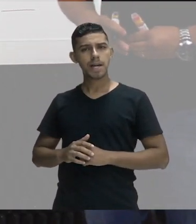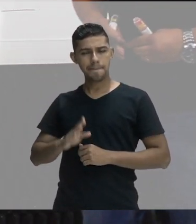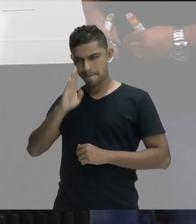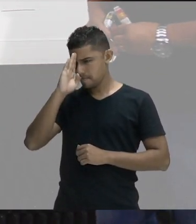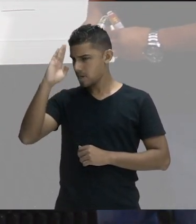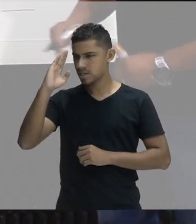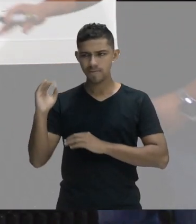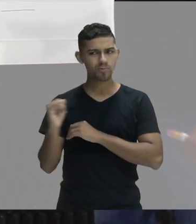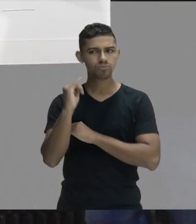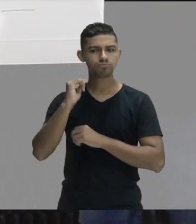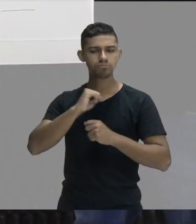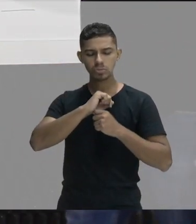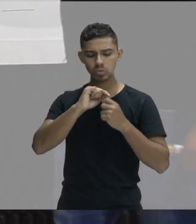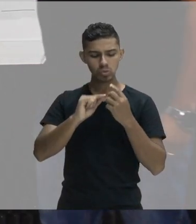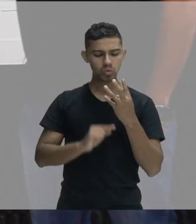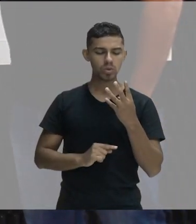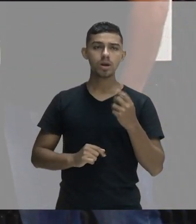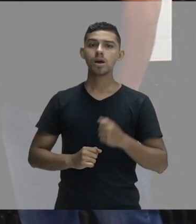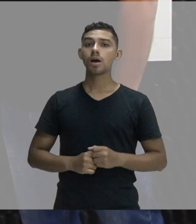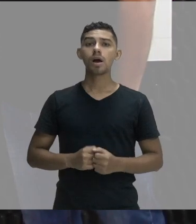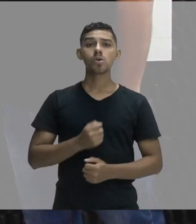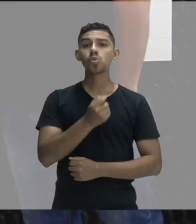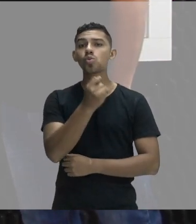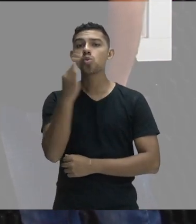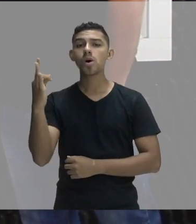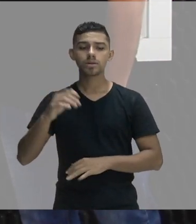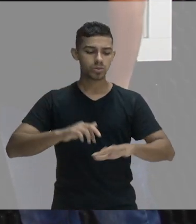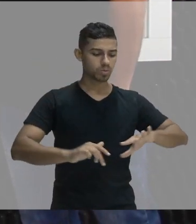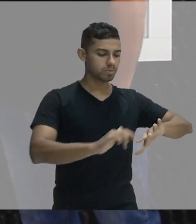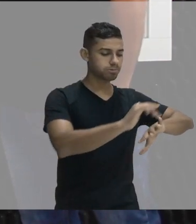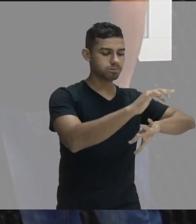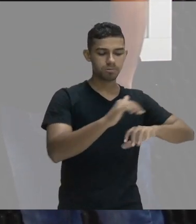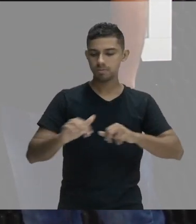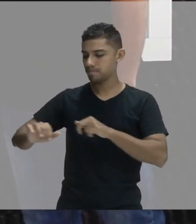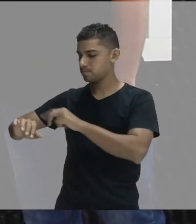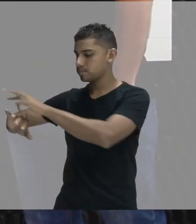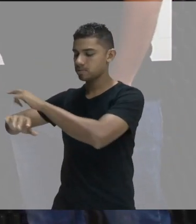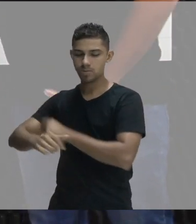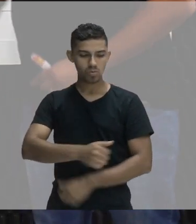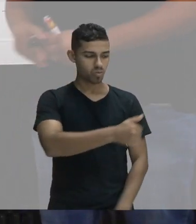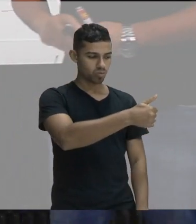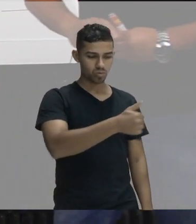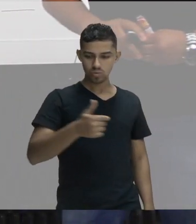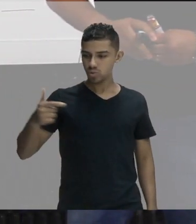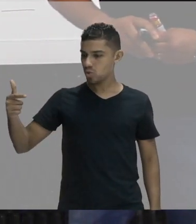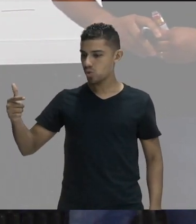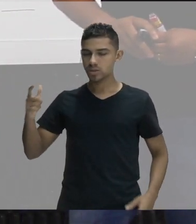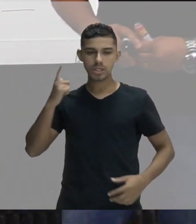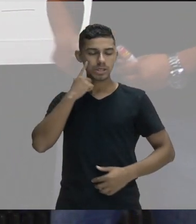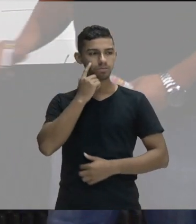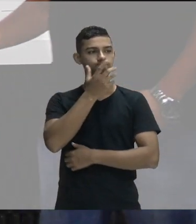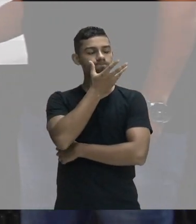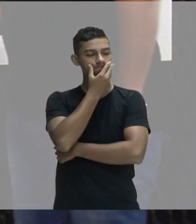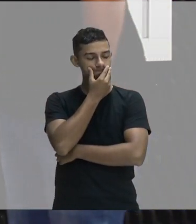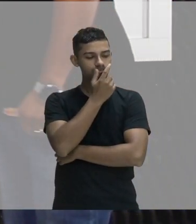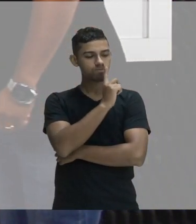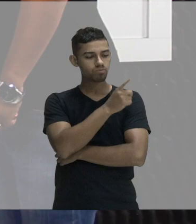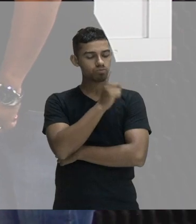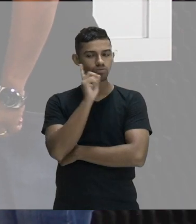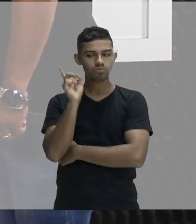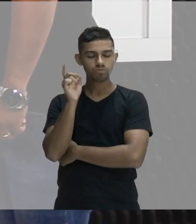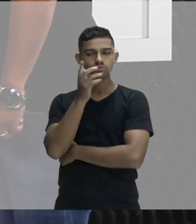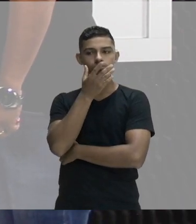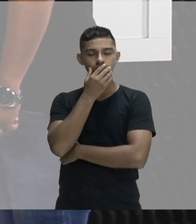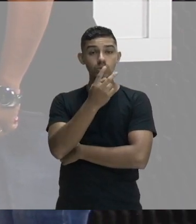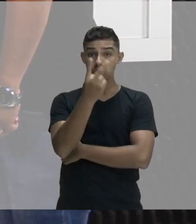contagem. Olha só, quantas escadas ele pode ir? Ele pode ir por duas escadas. Duas escadas, então,